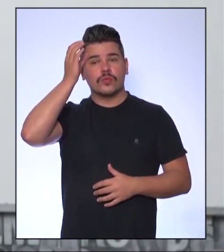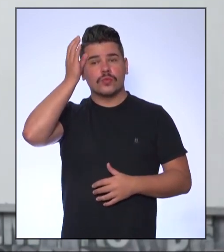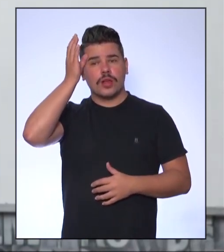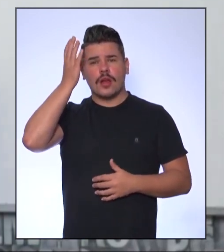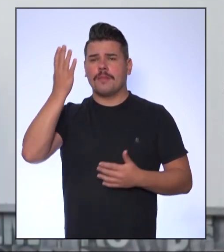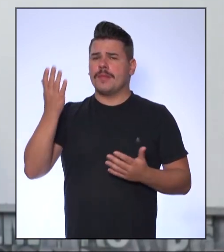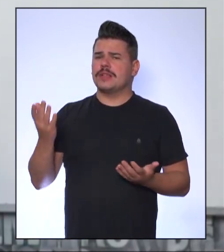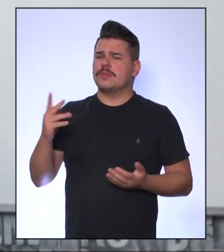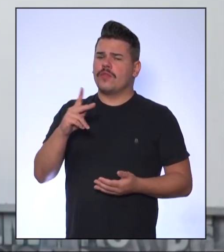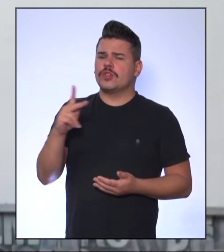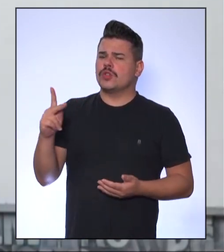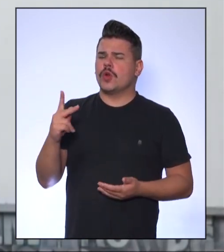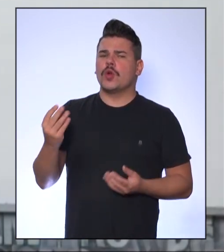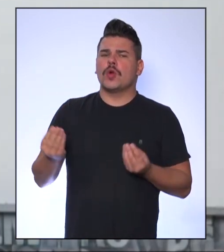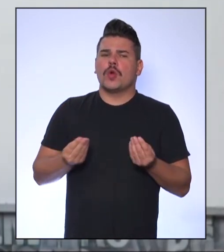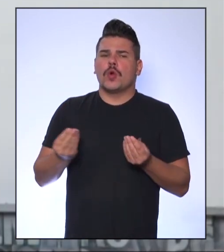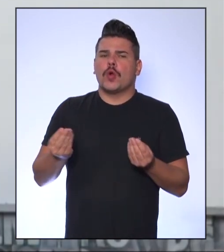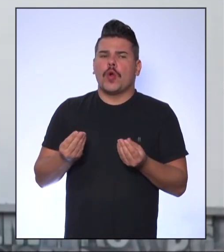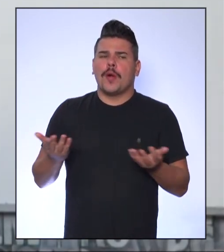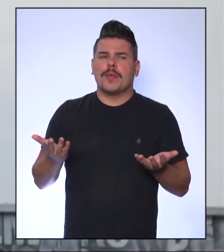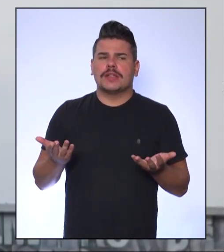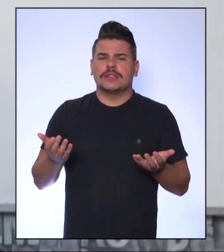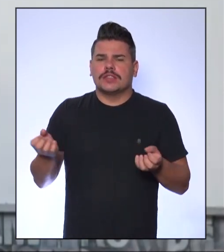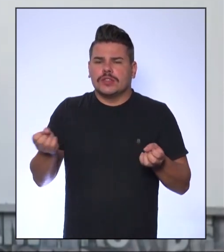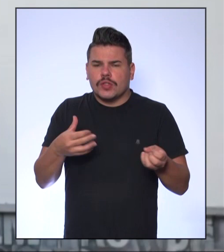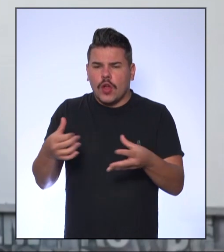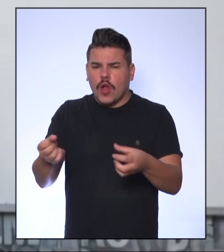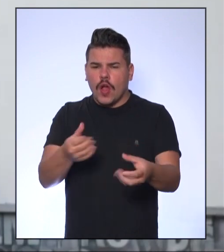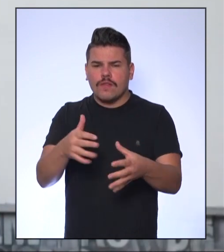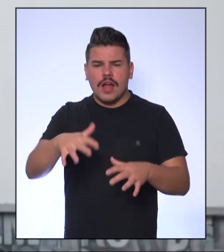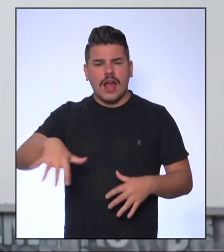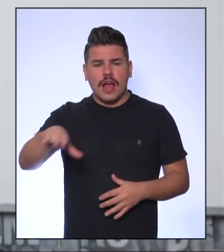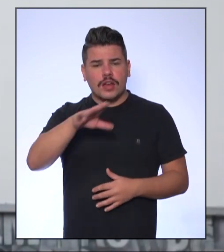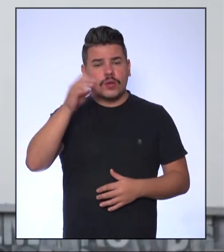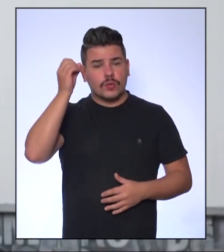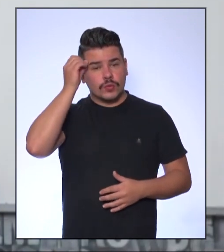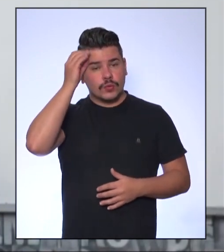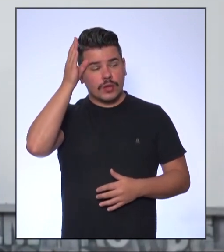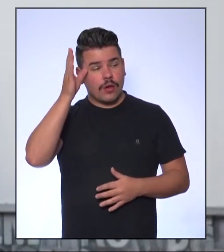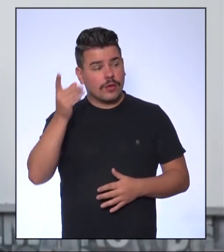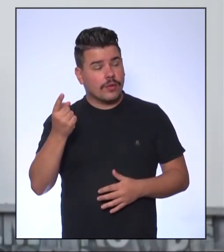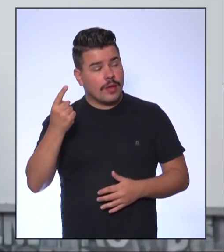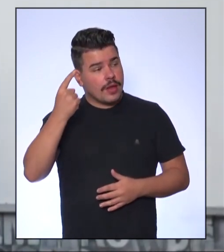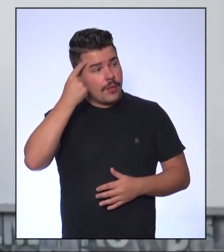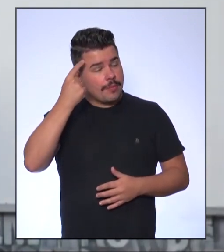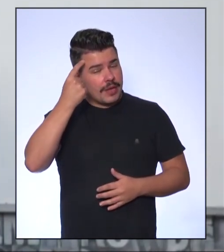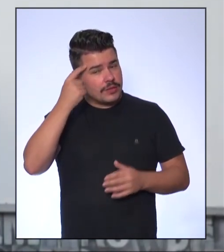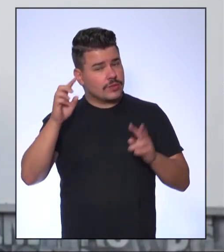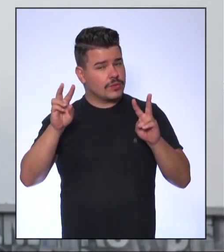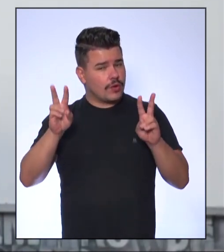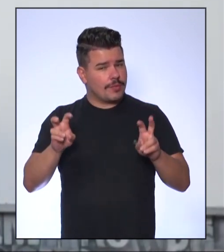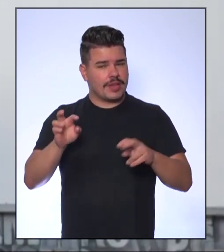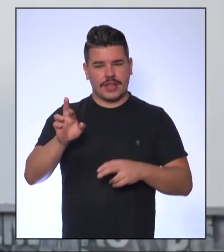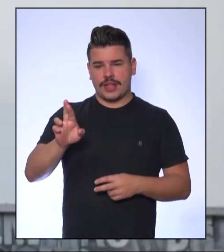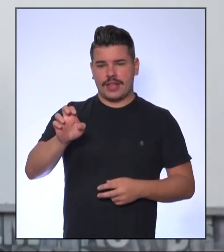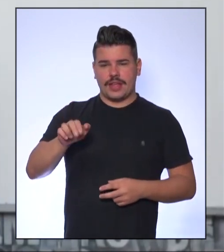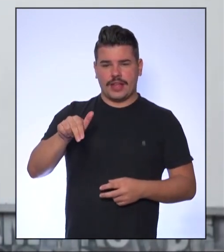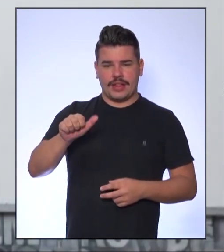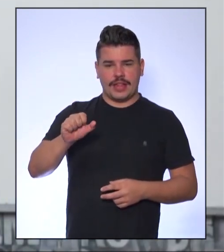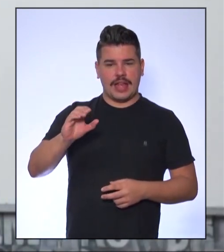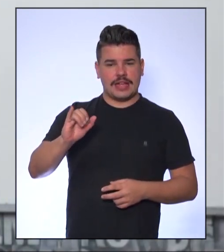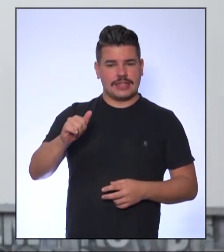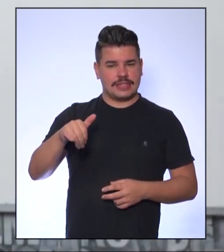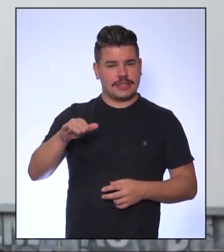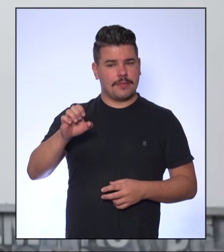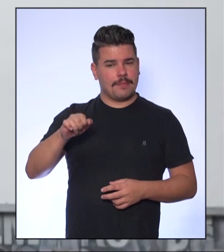Professor, como assim uma renovação cultural? Quando eu penso em renascimento como renovação, eu